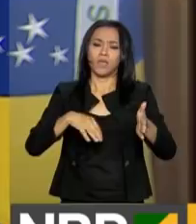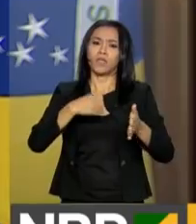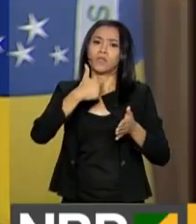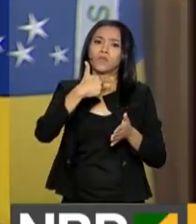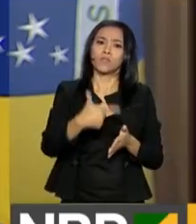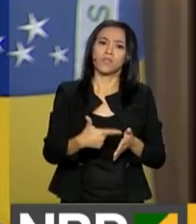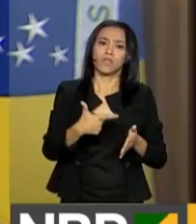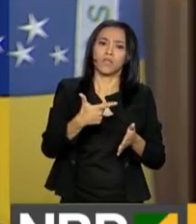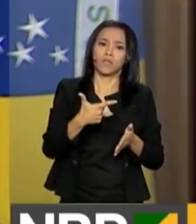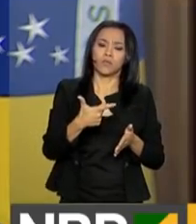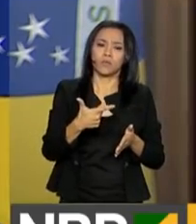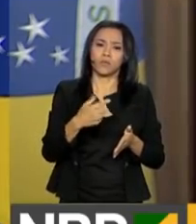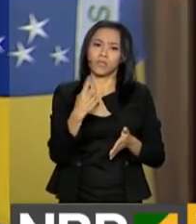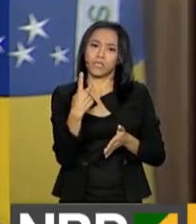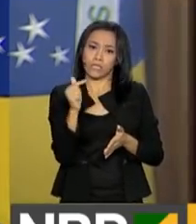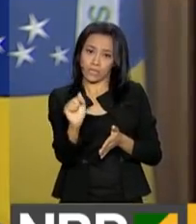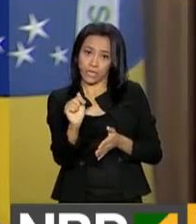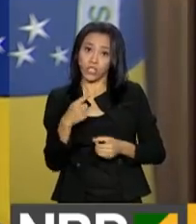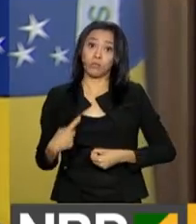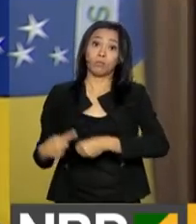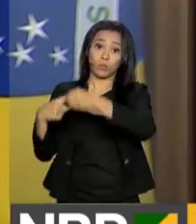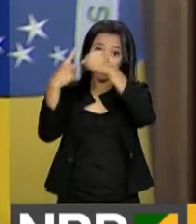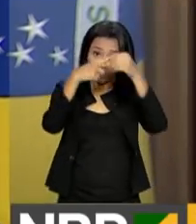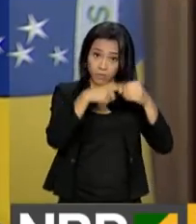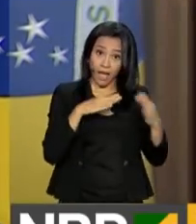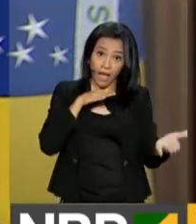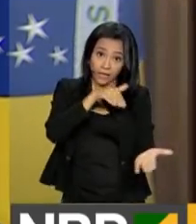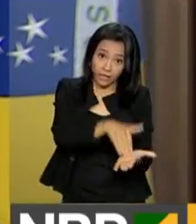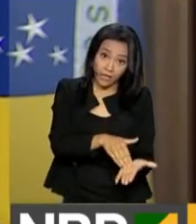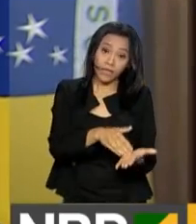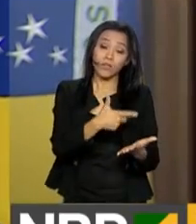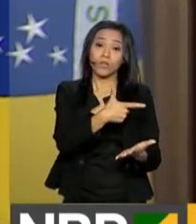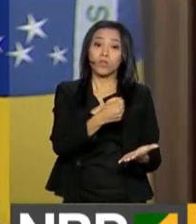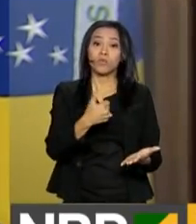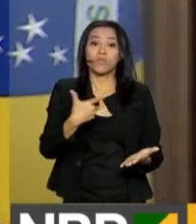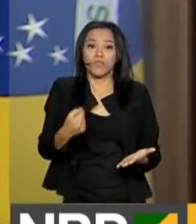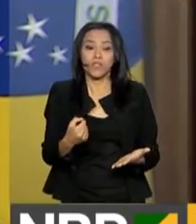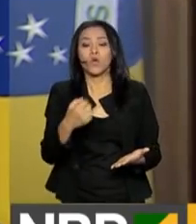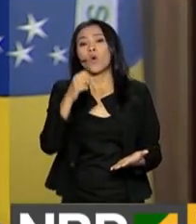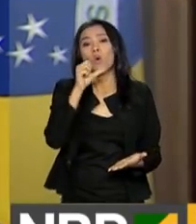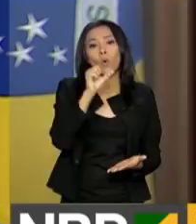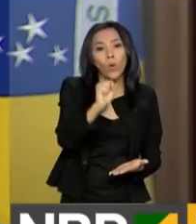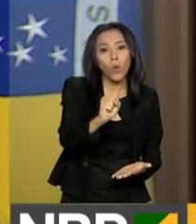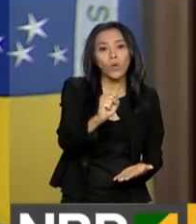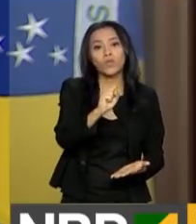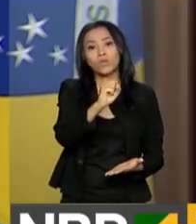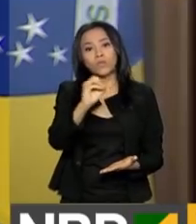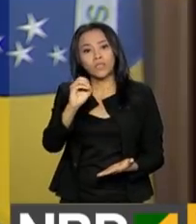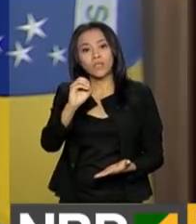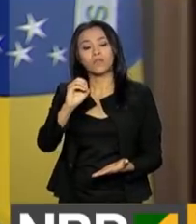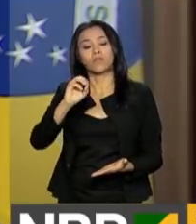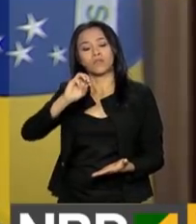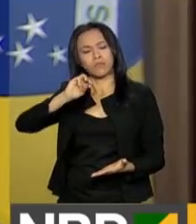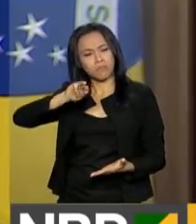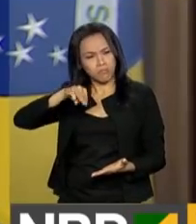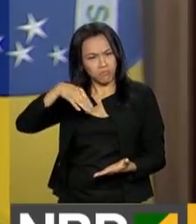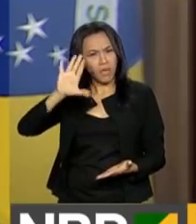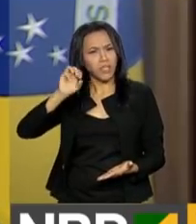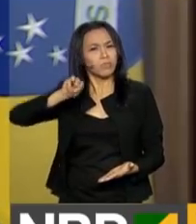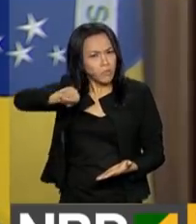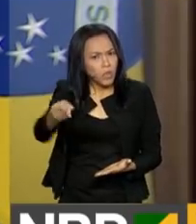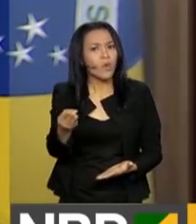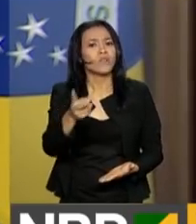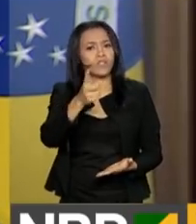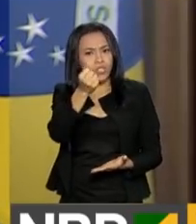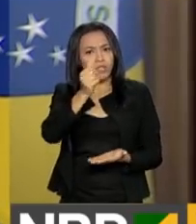municípios até 2020 805 milhões serão aplicados na construção de sistemas de